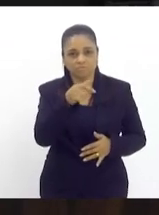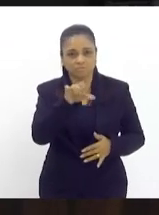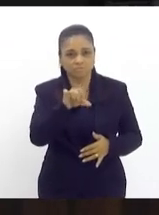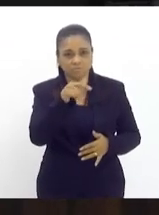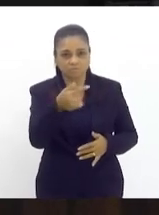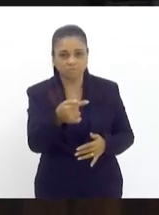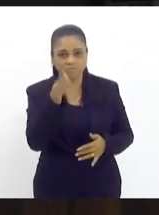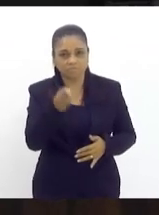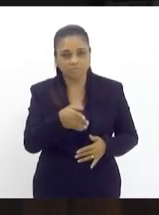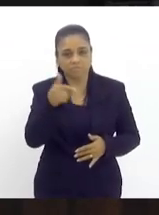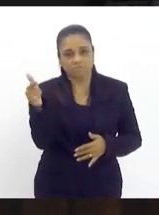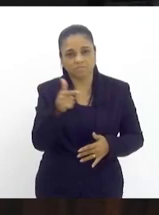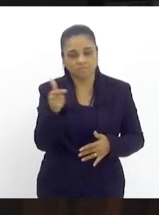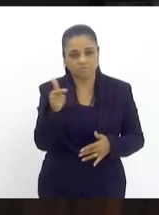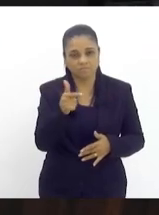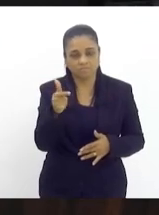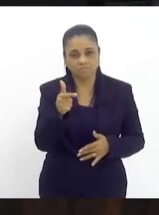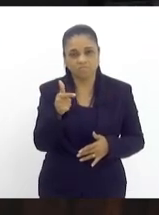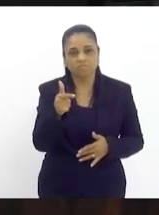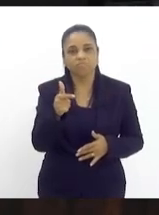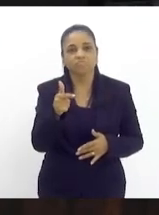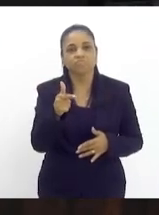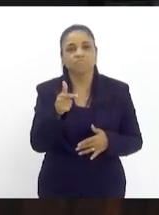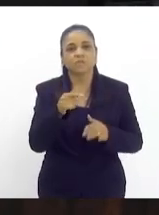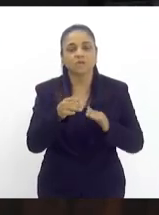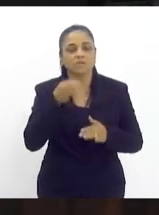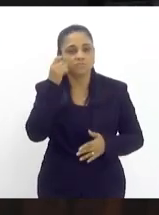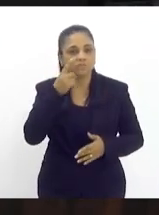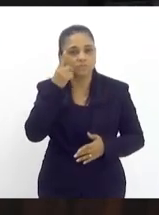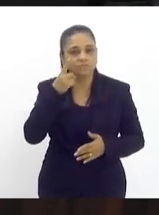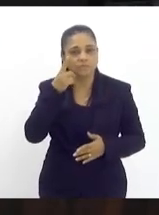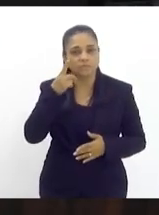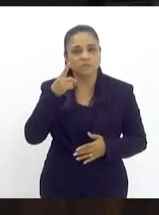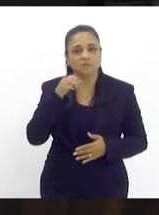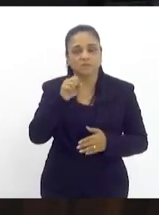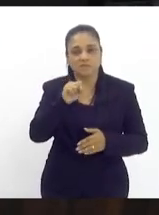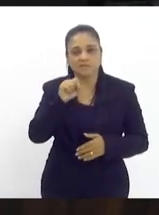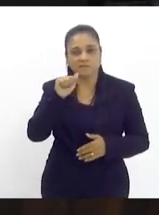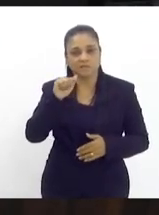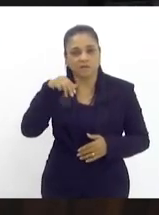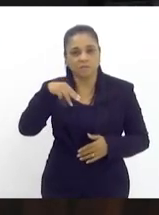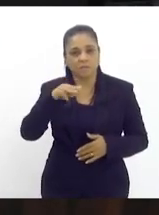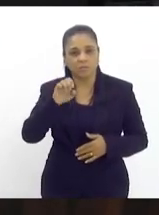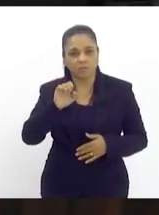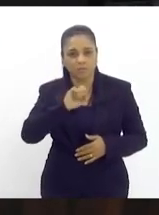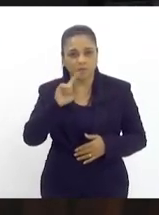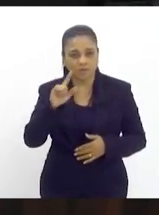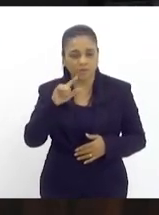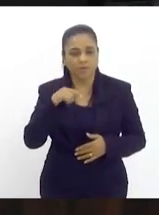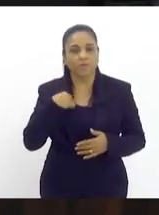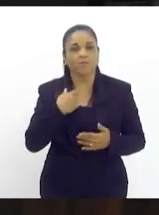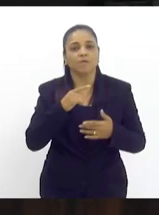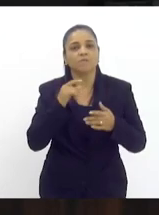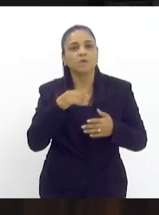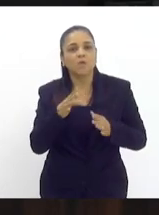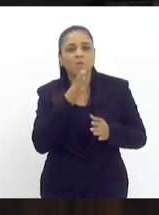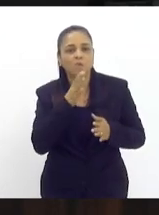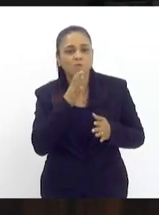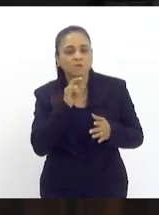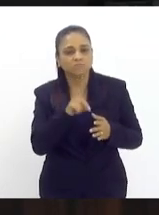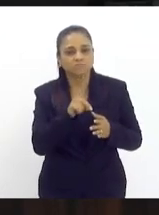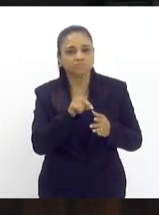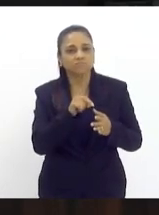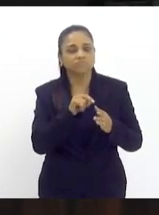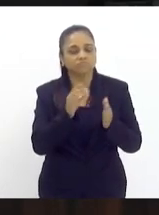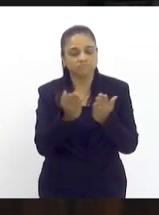5.797 2022 de autoria do deputado Samuel Malafaia que dispõe sobre o reconhecimento da